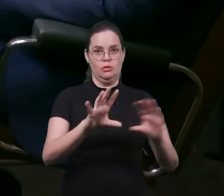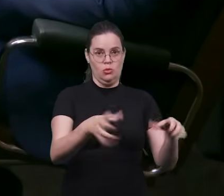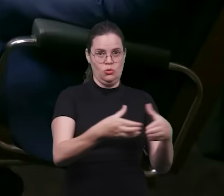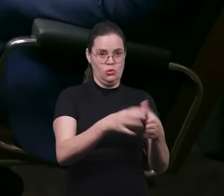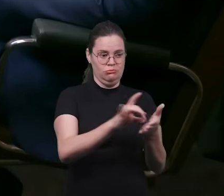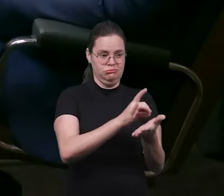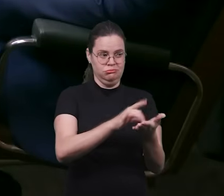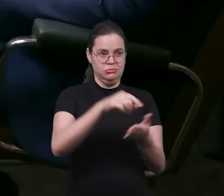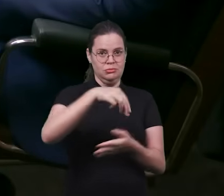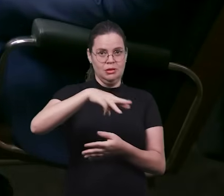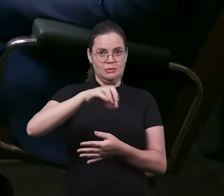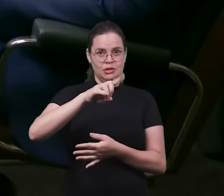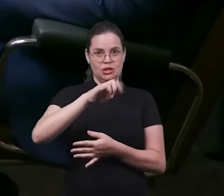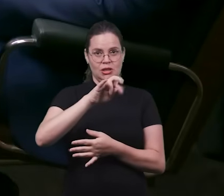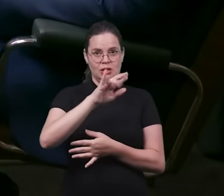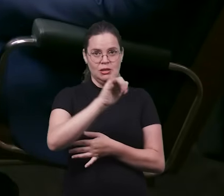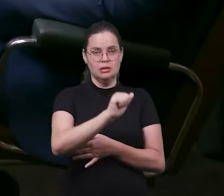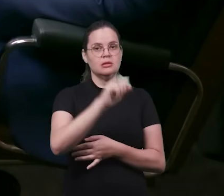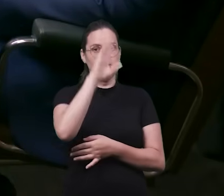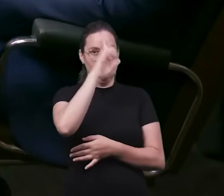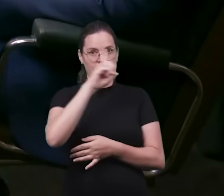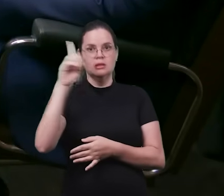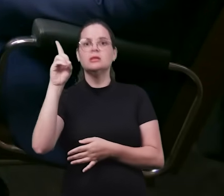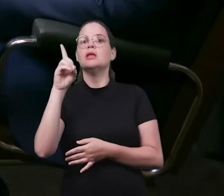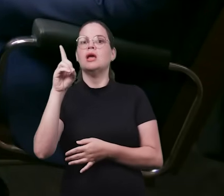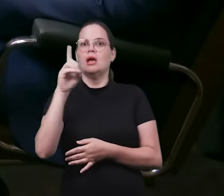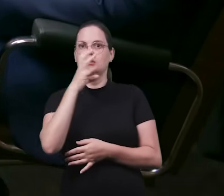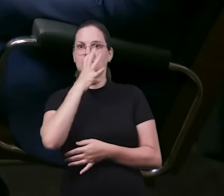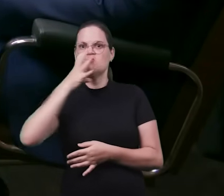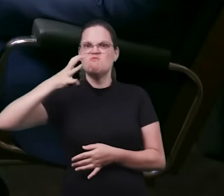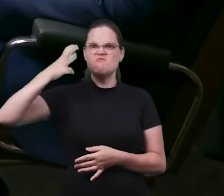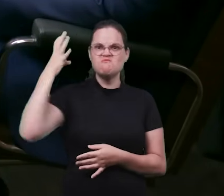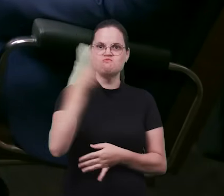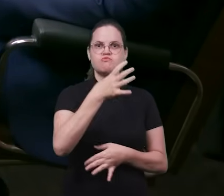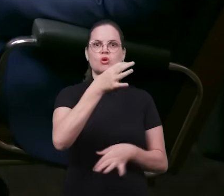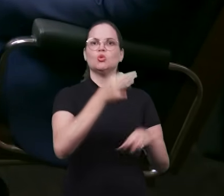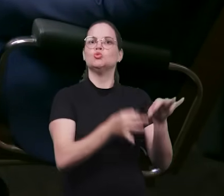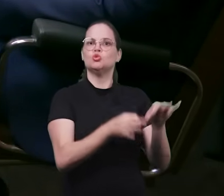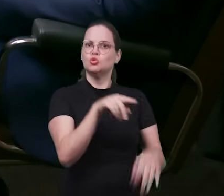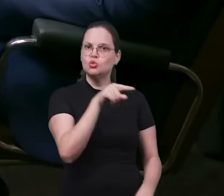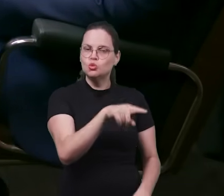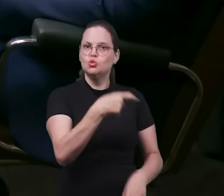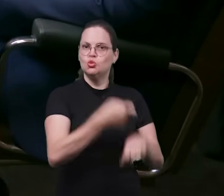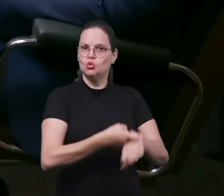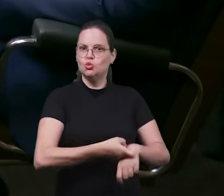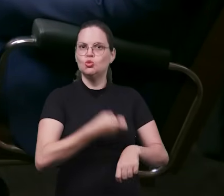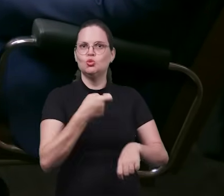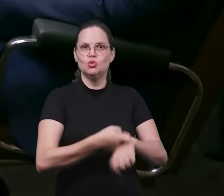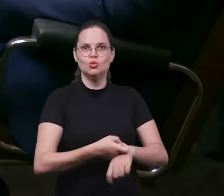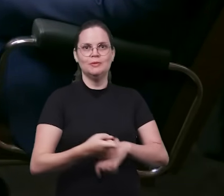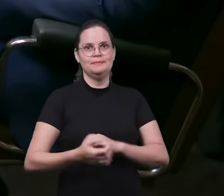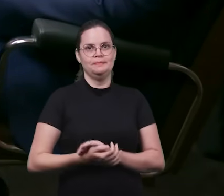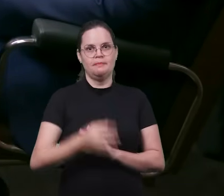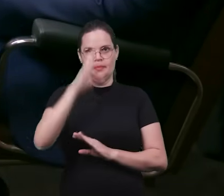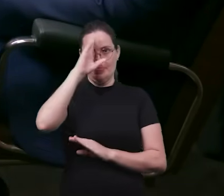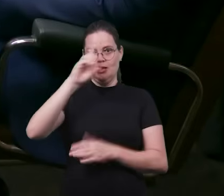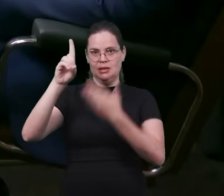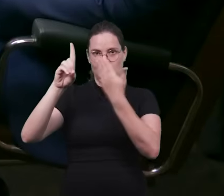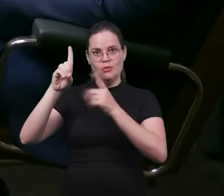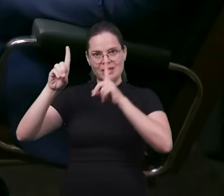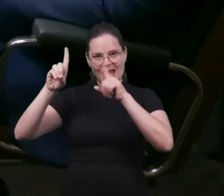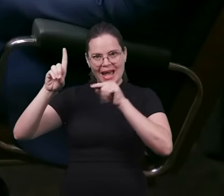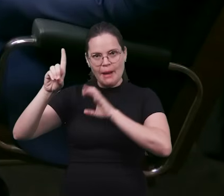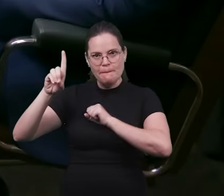midianitas, Deus tratou com eles com muita dureza. E ainda hoje, vamos dizer, Deus é amor, é